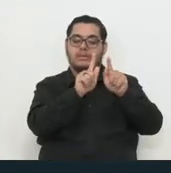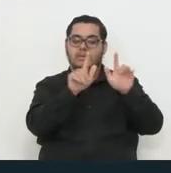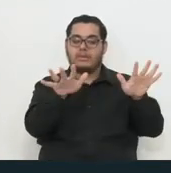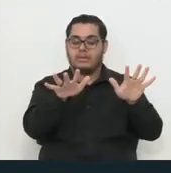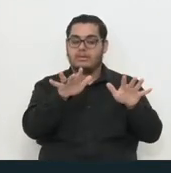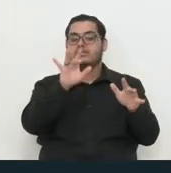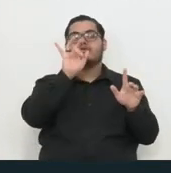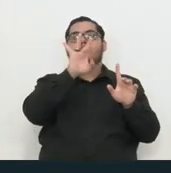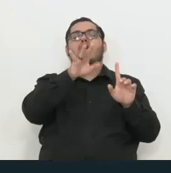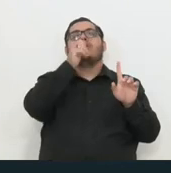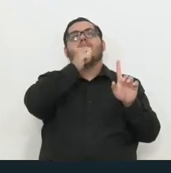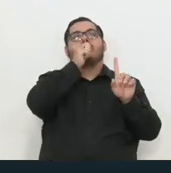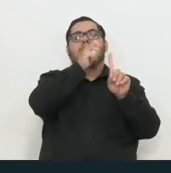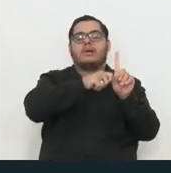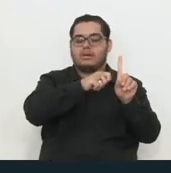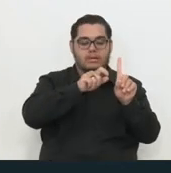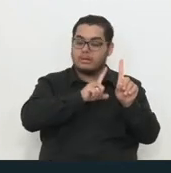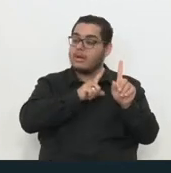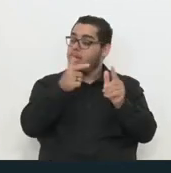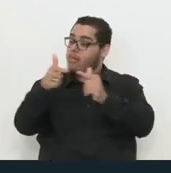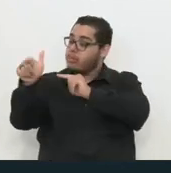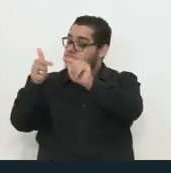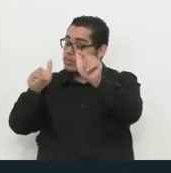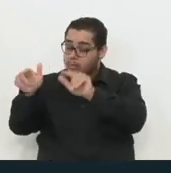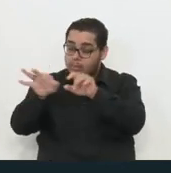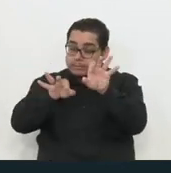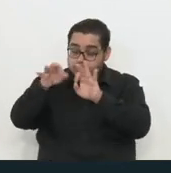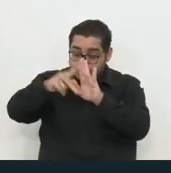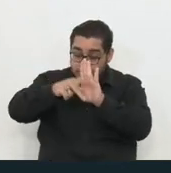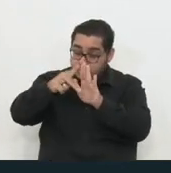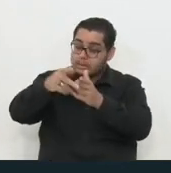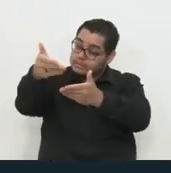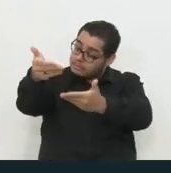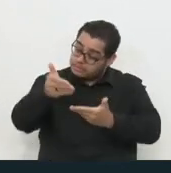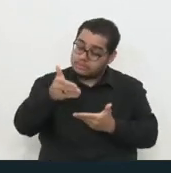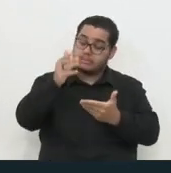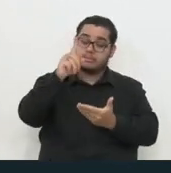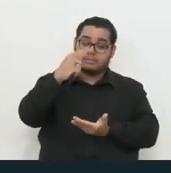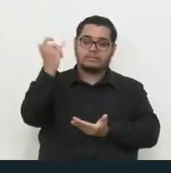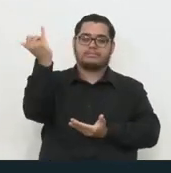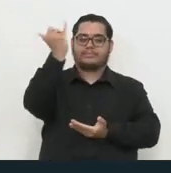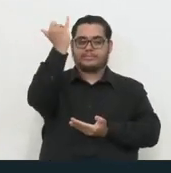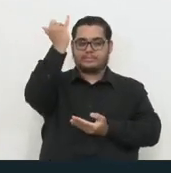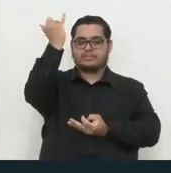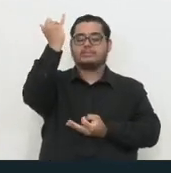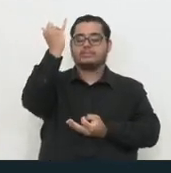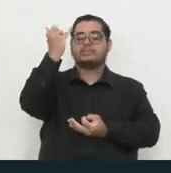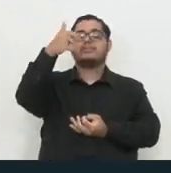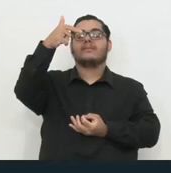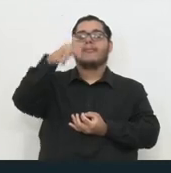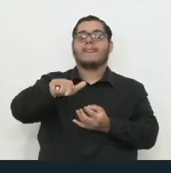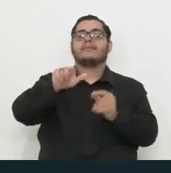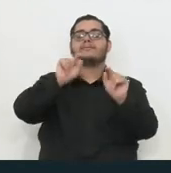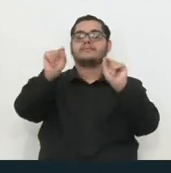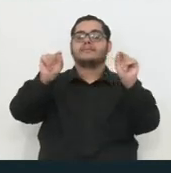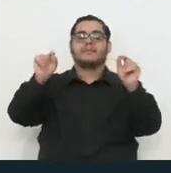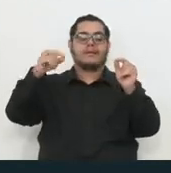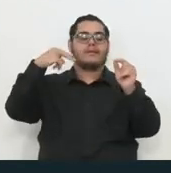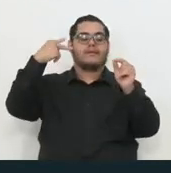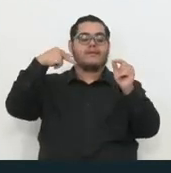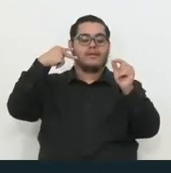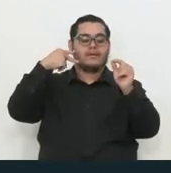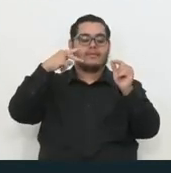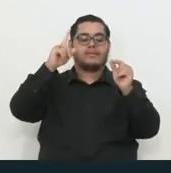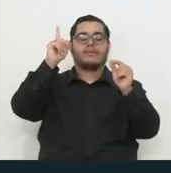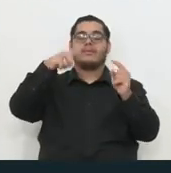das mulheres mas em outros segmentos também faz a diferença e também daqueles vereadores nobres pares que são de